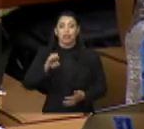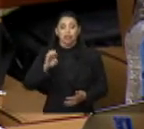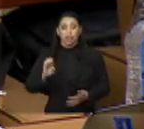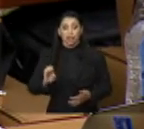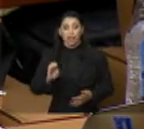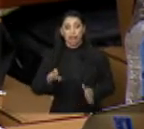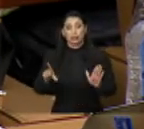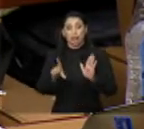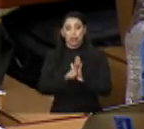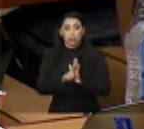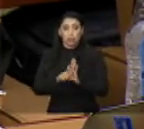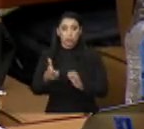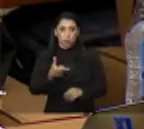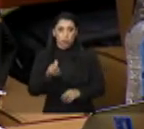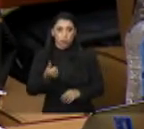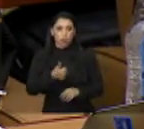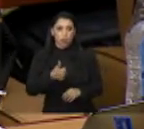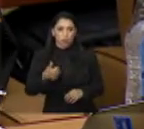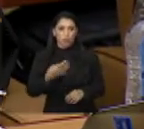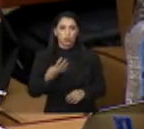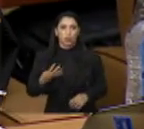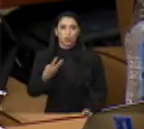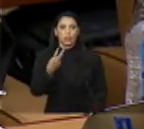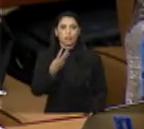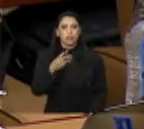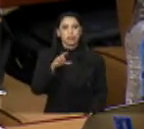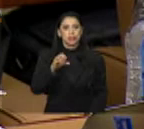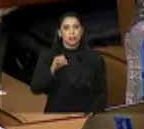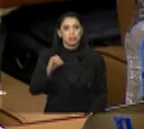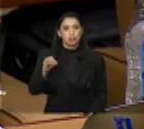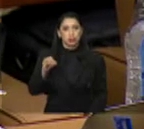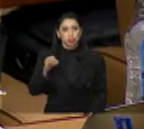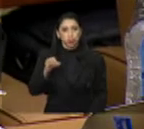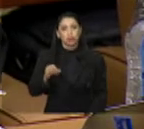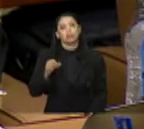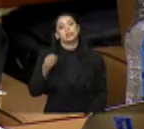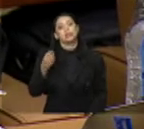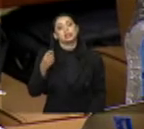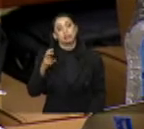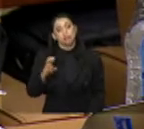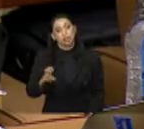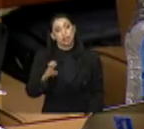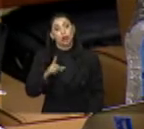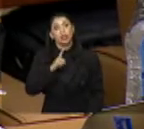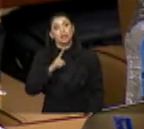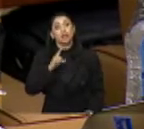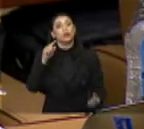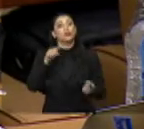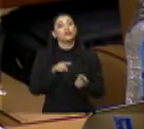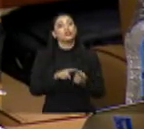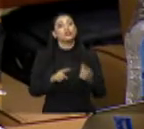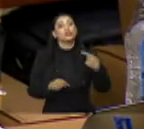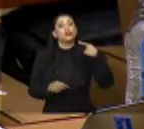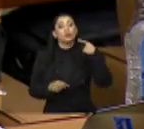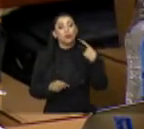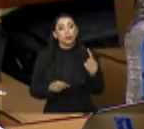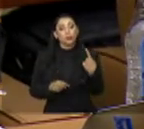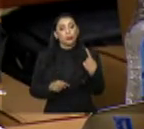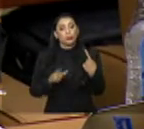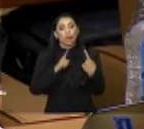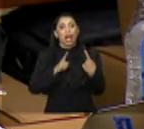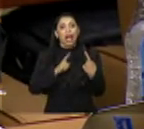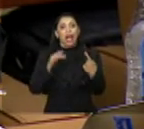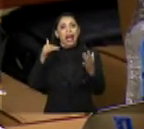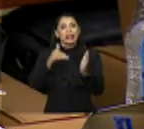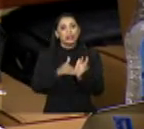13.005 de 2014 e incluiu como meta número 1 universalizar até